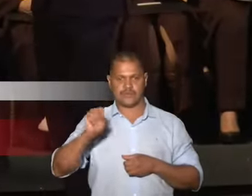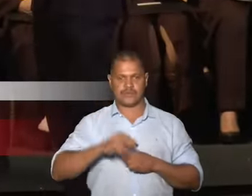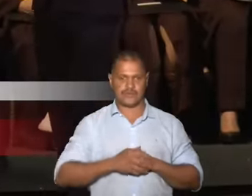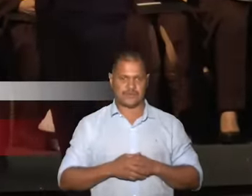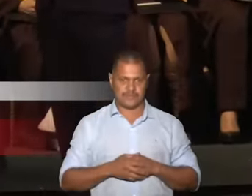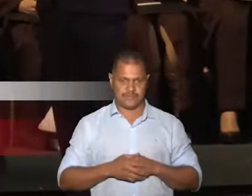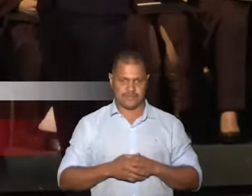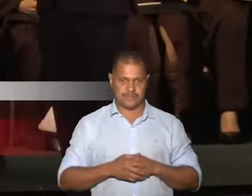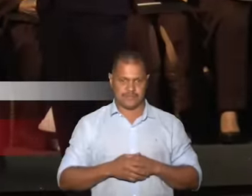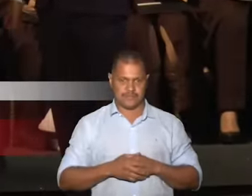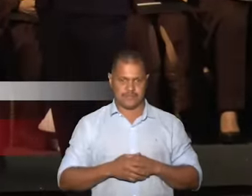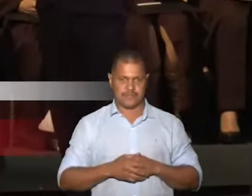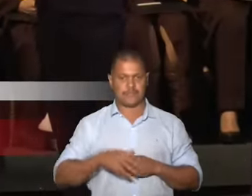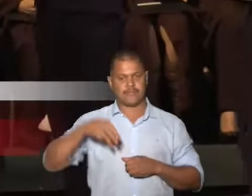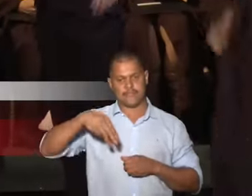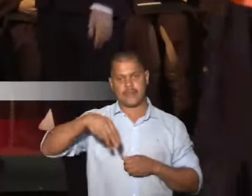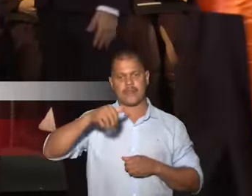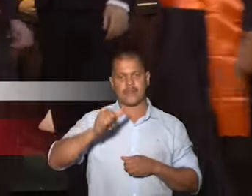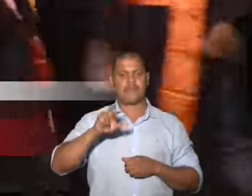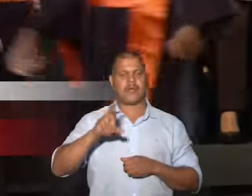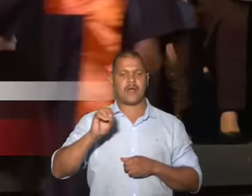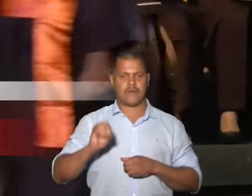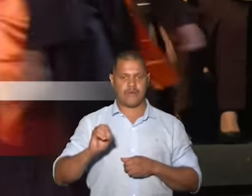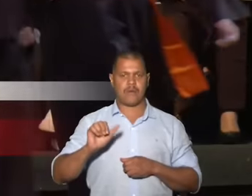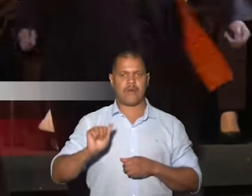Marco Aurélio Caetano.